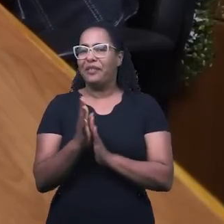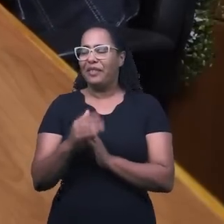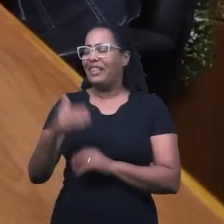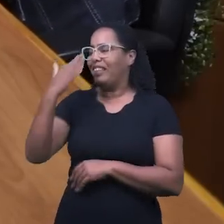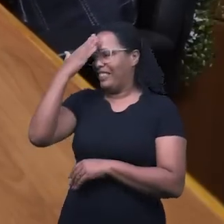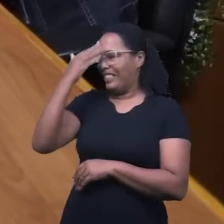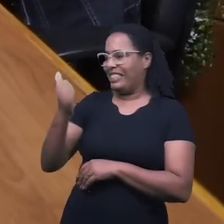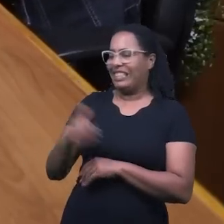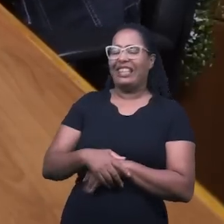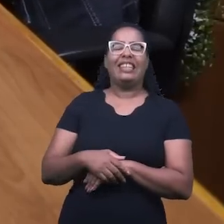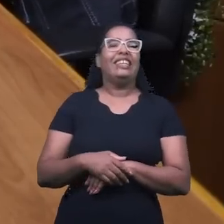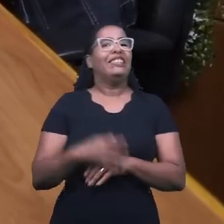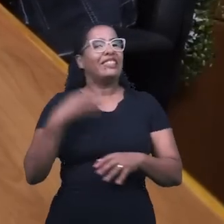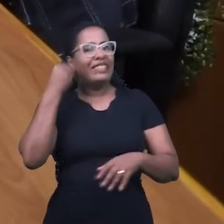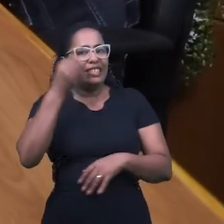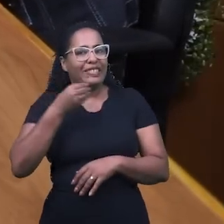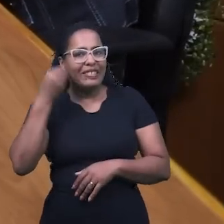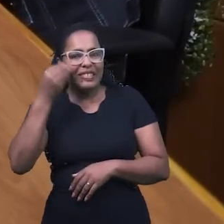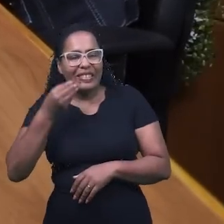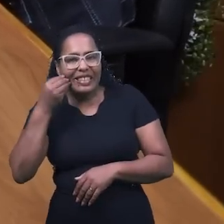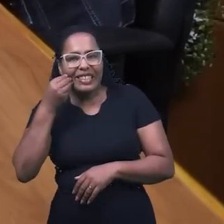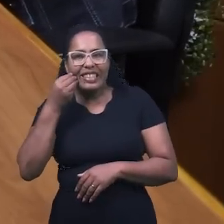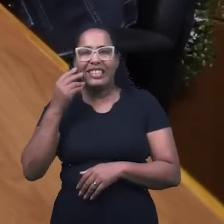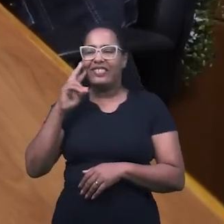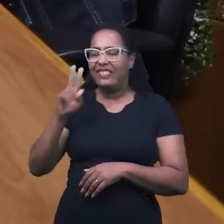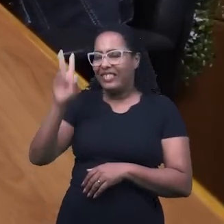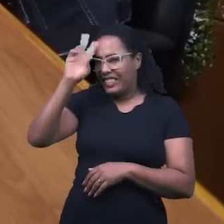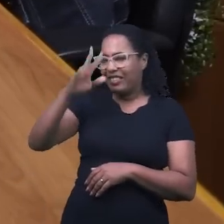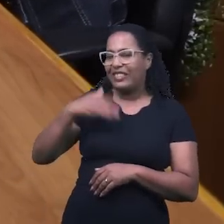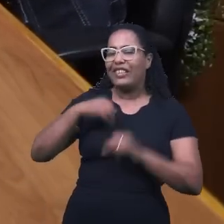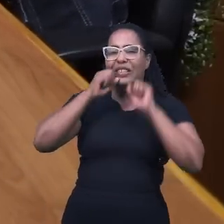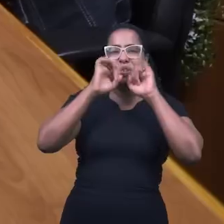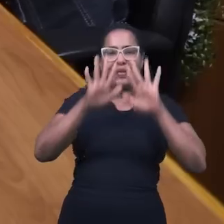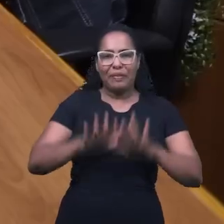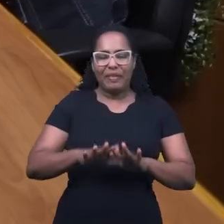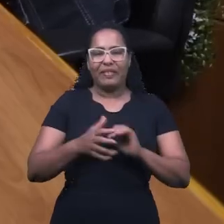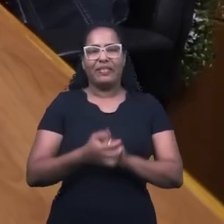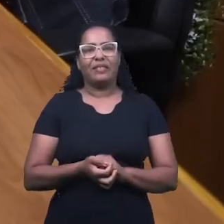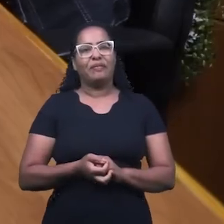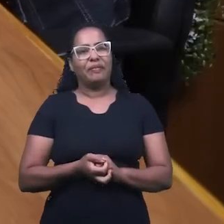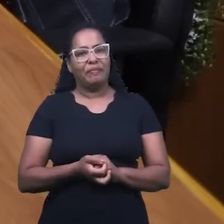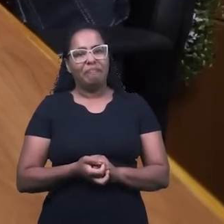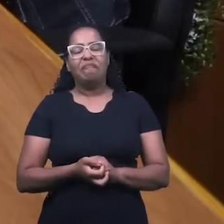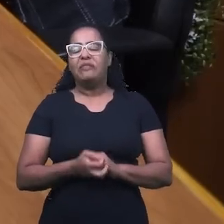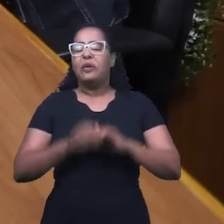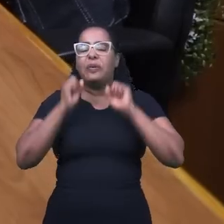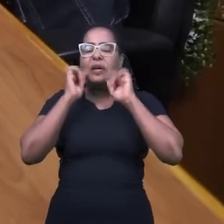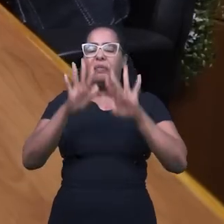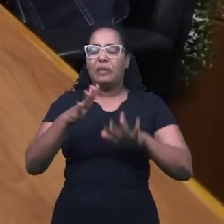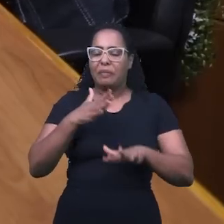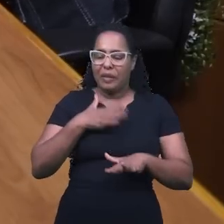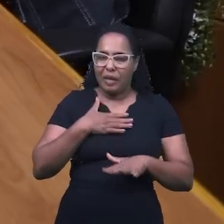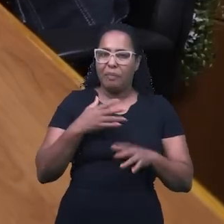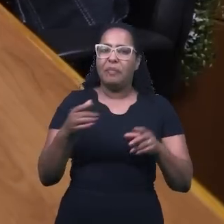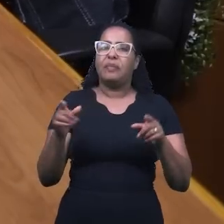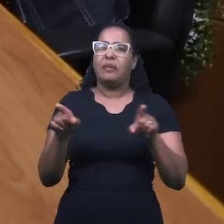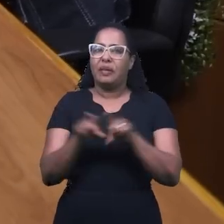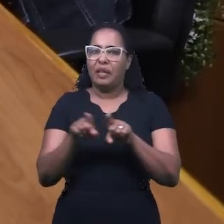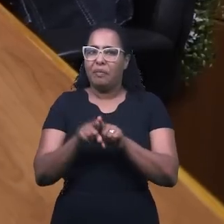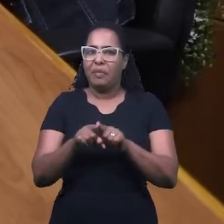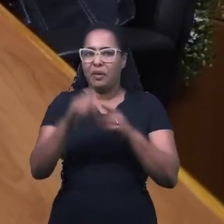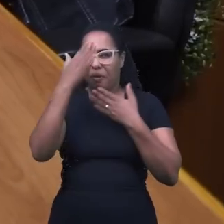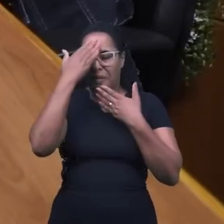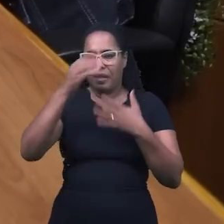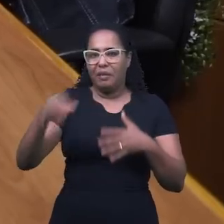louvor. Eu sei. E ter essa experiência, ouvir a sua história, foi uma bênção. Obrigada. Olha, uma bênção para mim também.